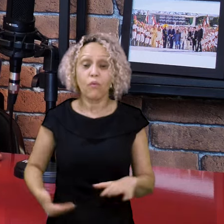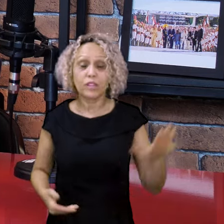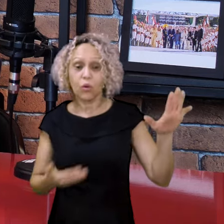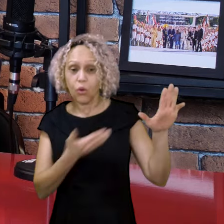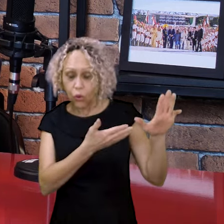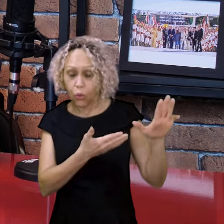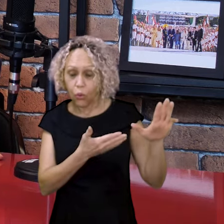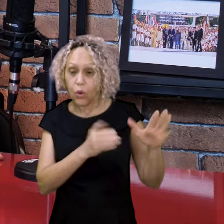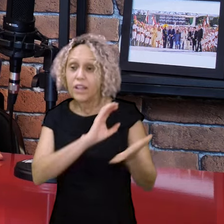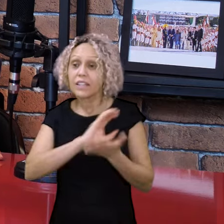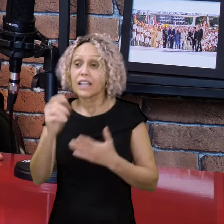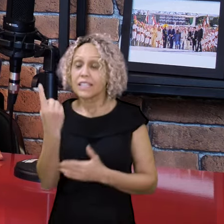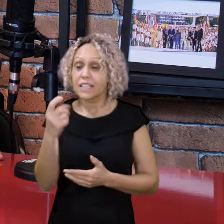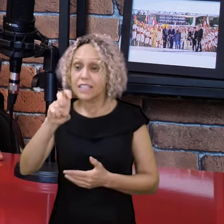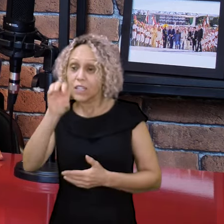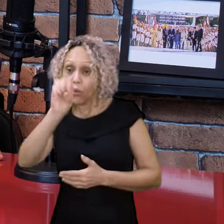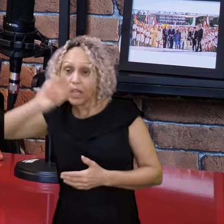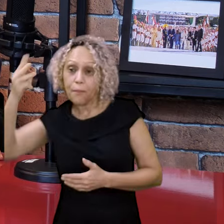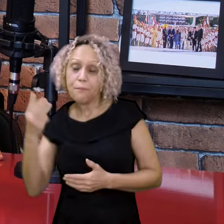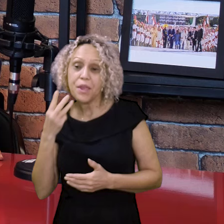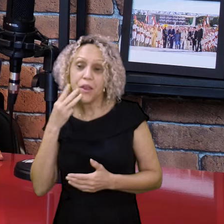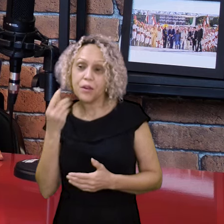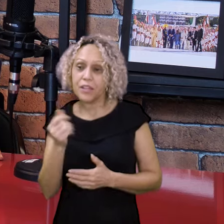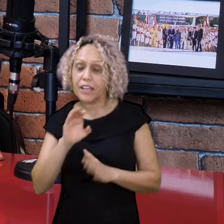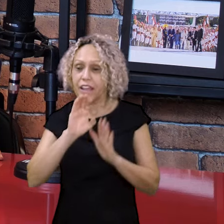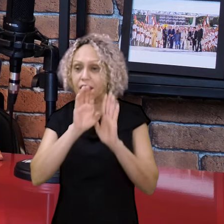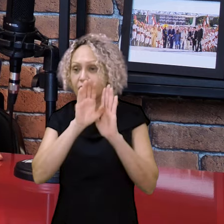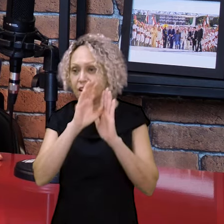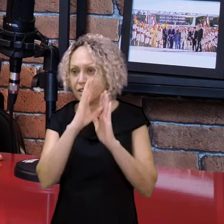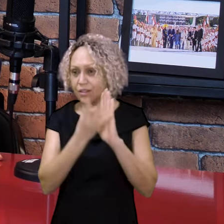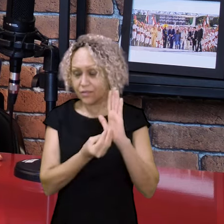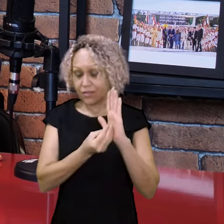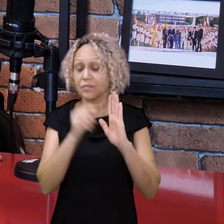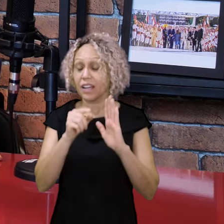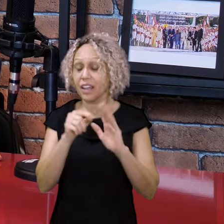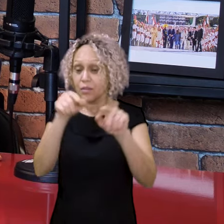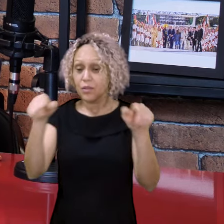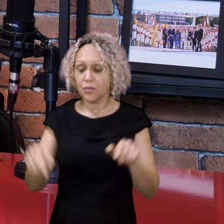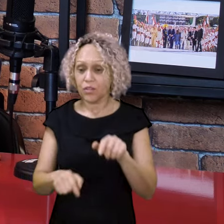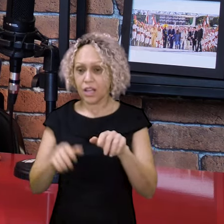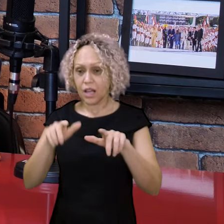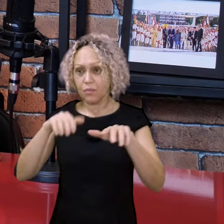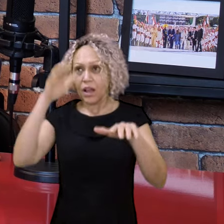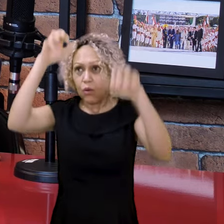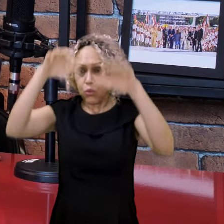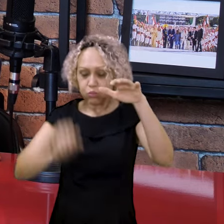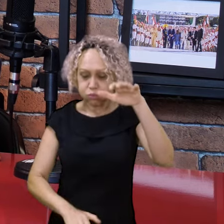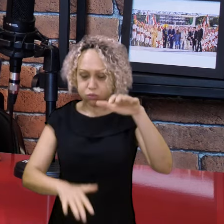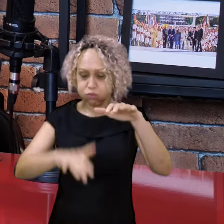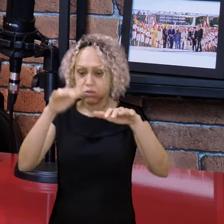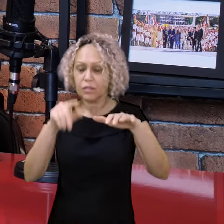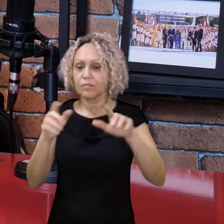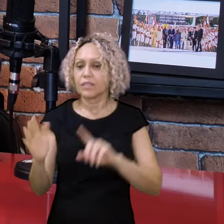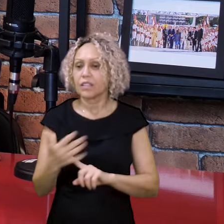E o governo Lula está investindo 150 milhões de reais do Fundo Amazônia no programa Cisternas. Os recursos serão utilizados para